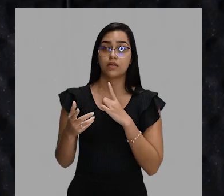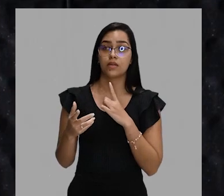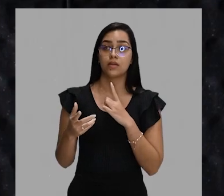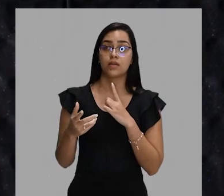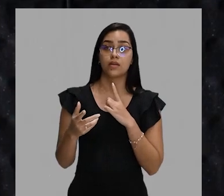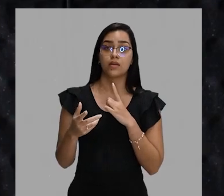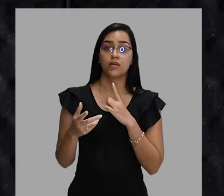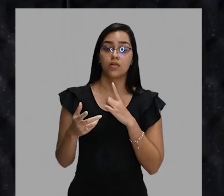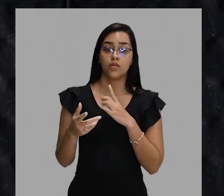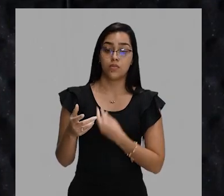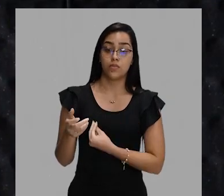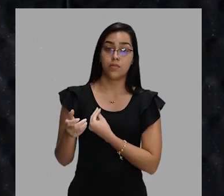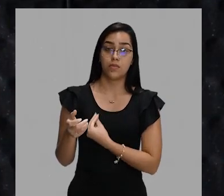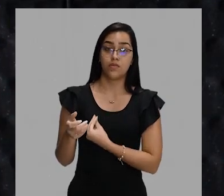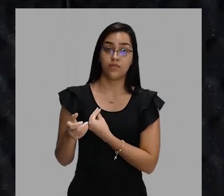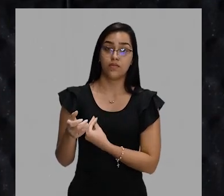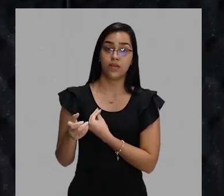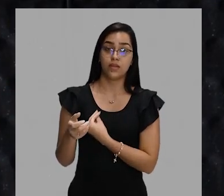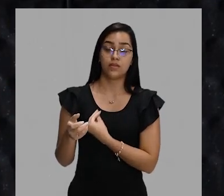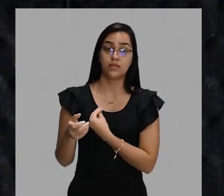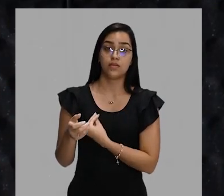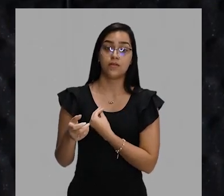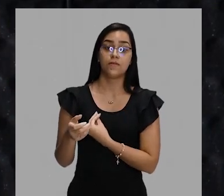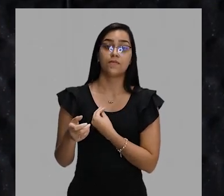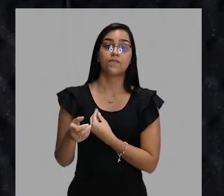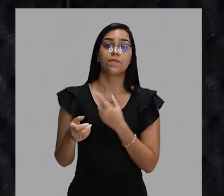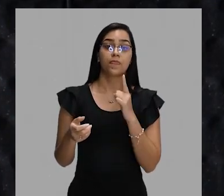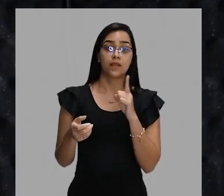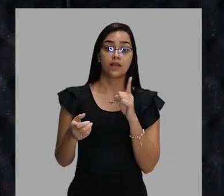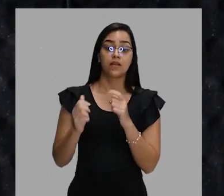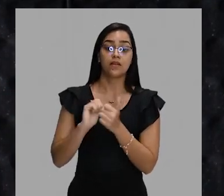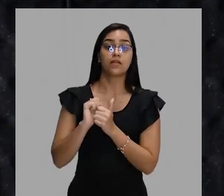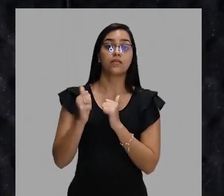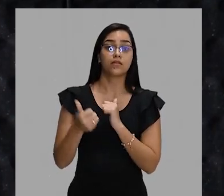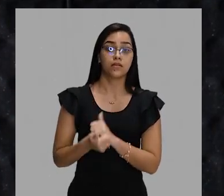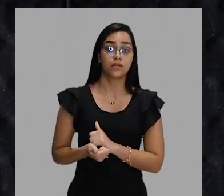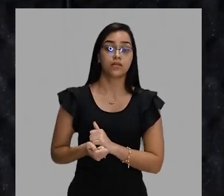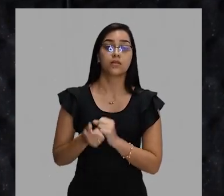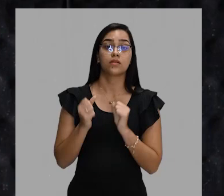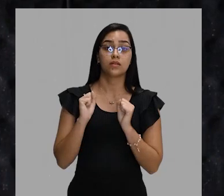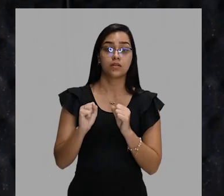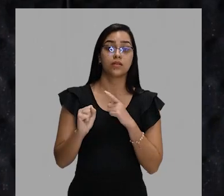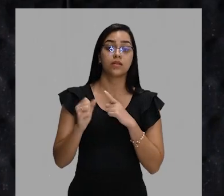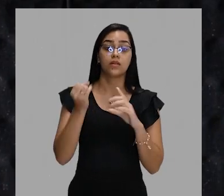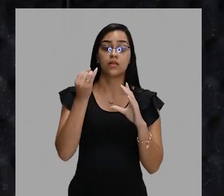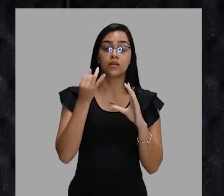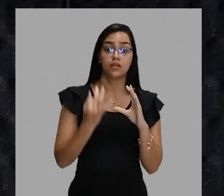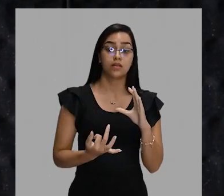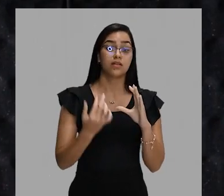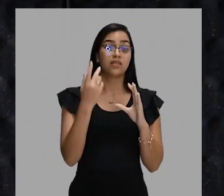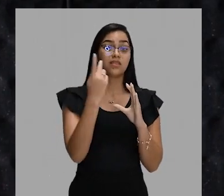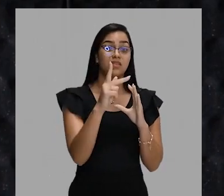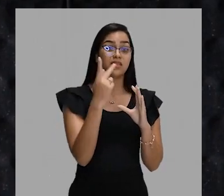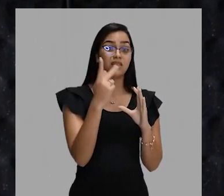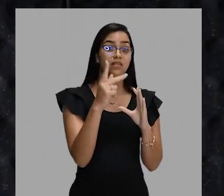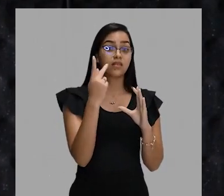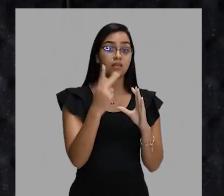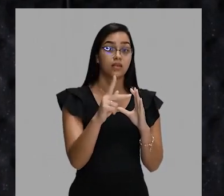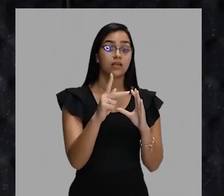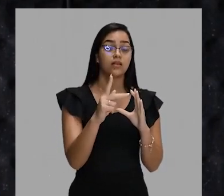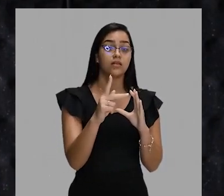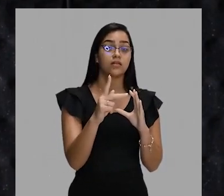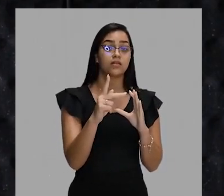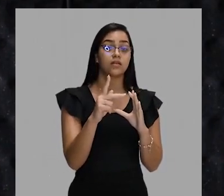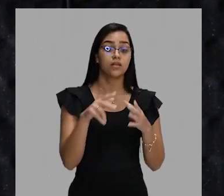uma realidade e aqueles seres vivos que estão adaptados, que possuem características neles, características